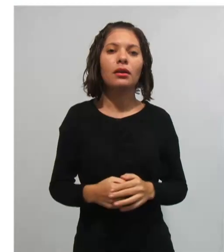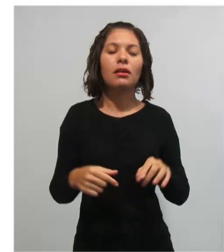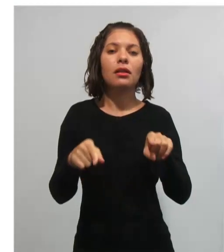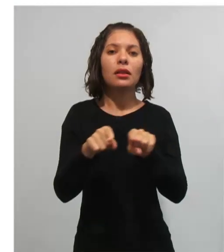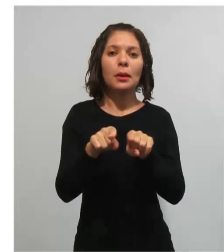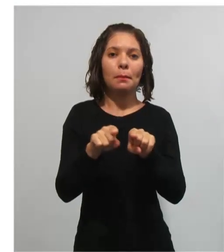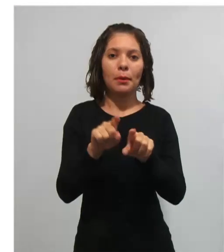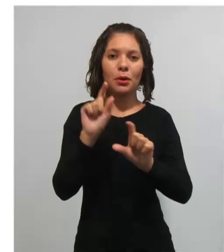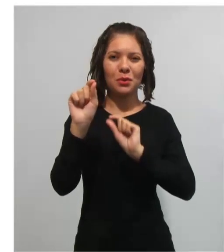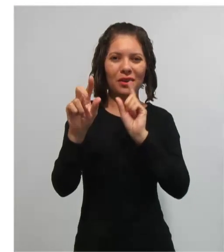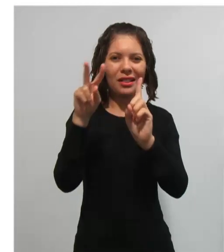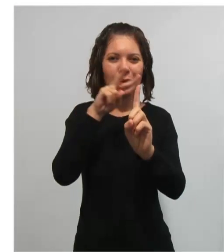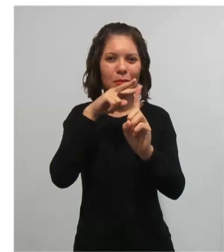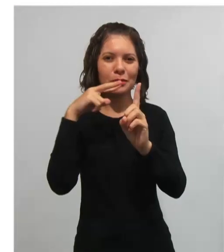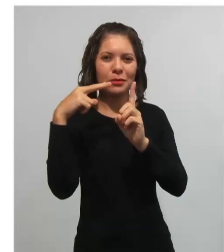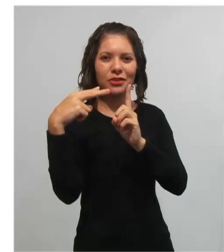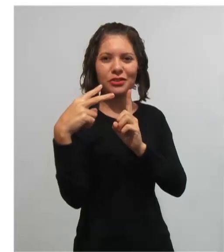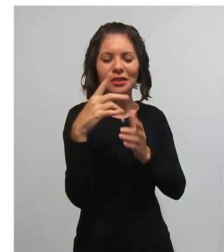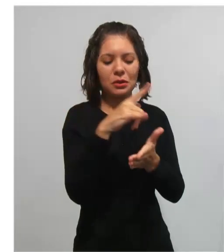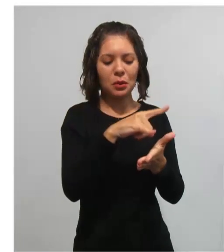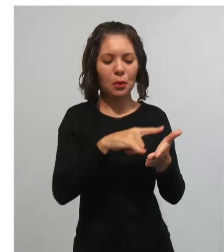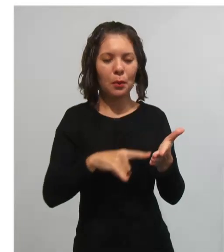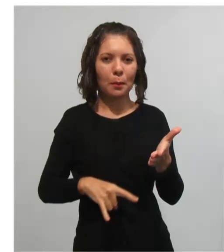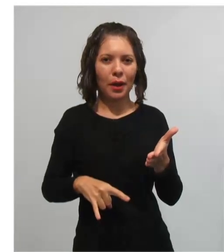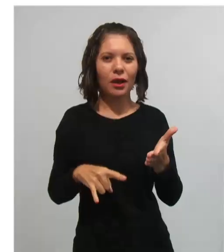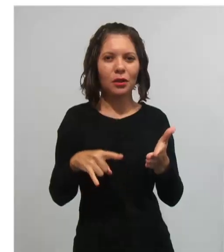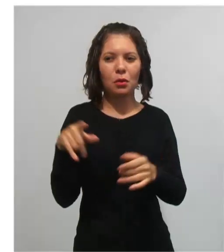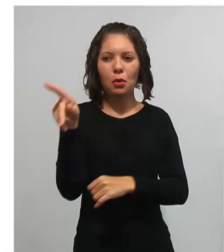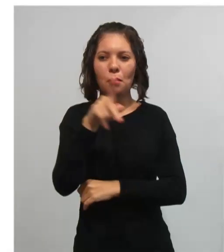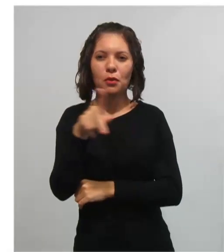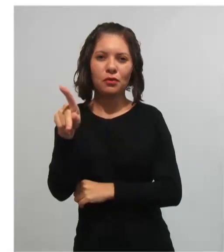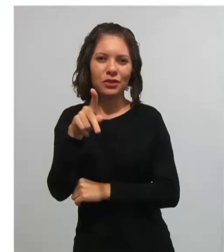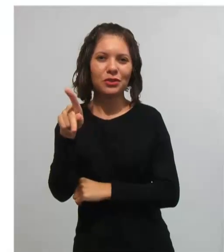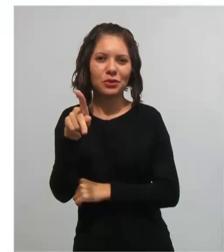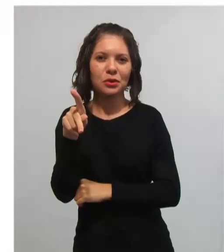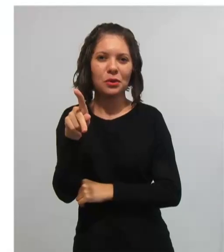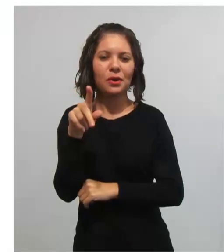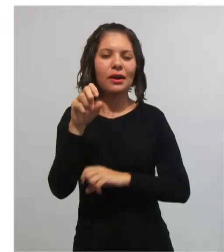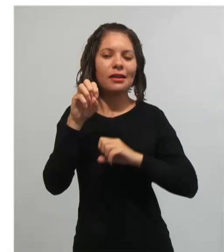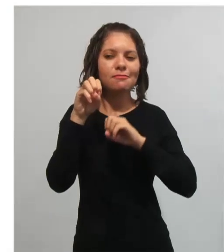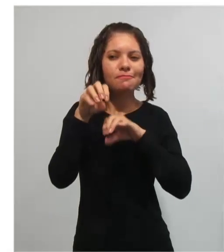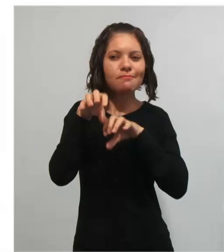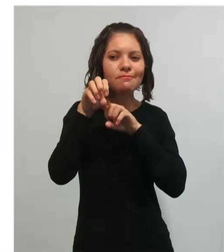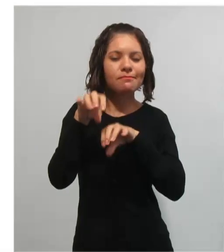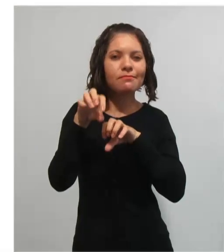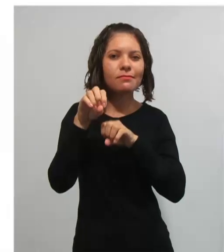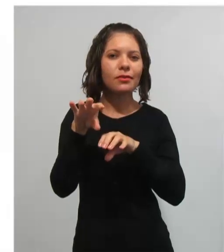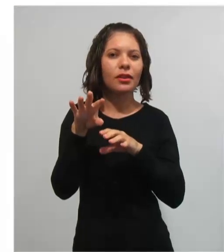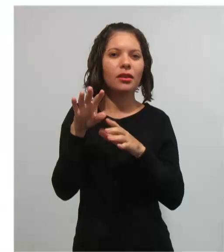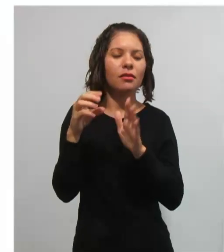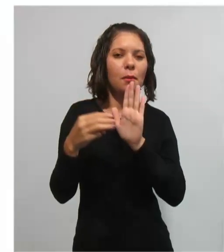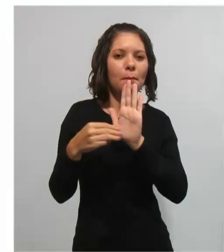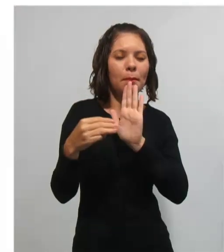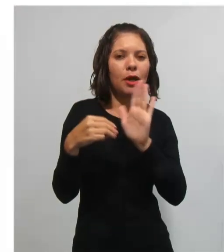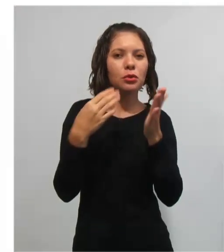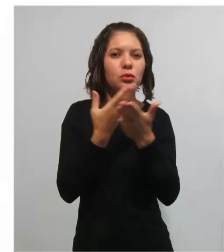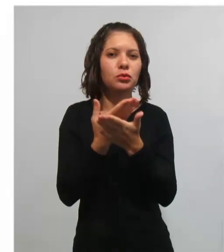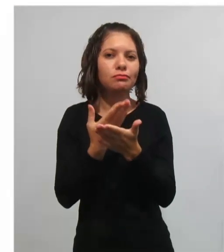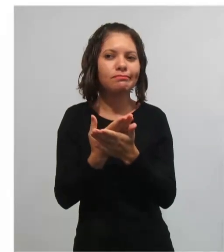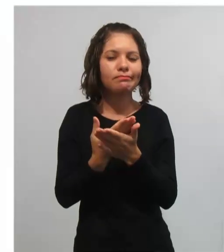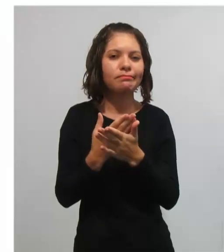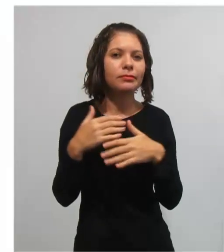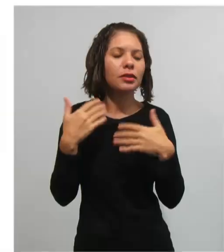os pressupostos teóricos, históricos, filosóficos e sociais da educação, da didática